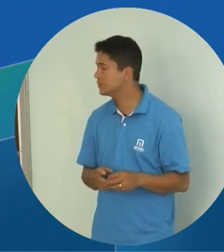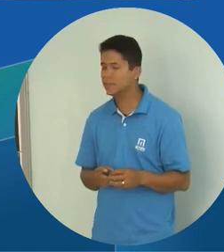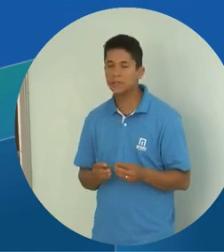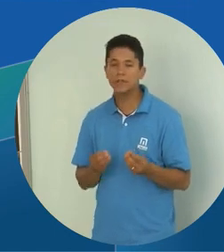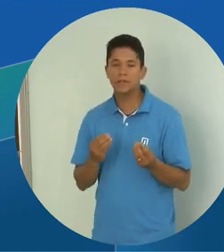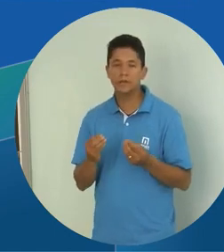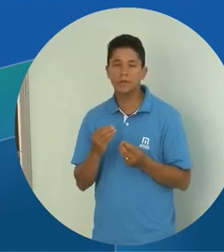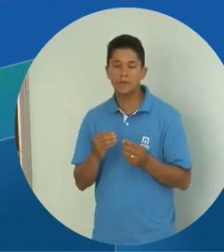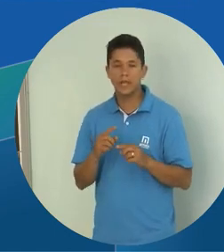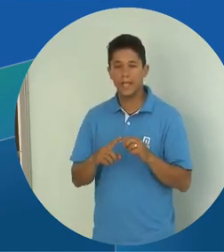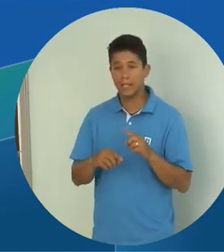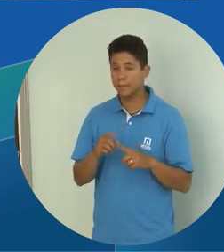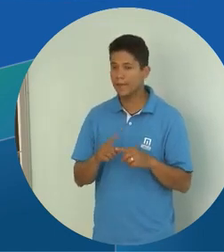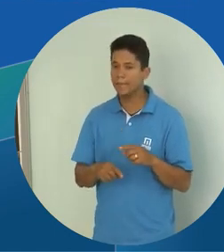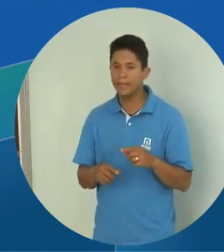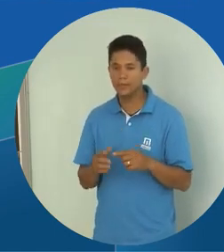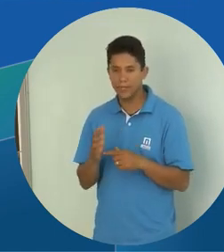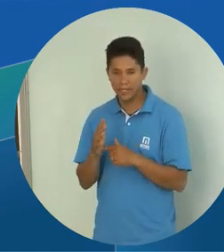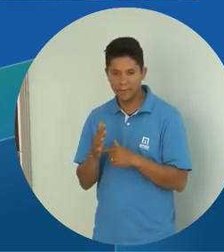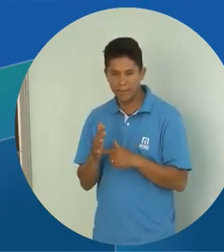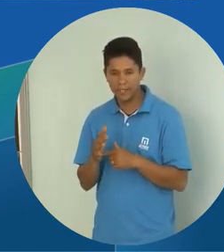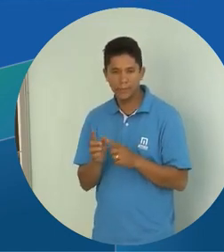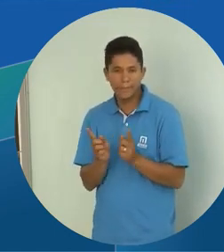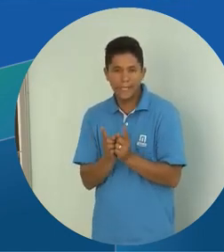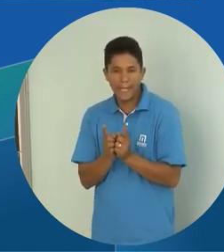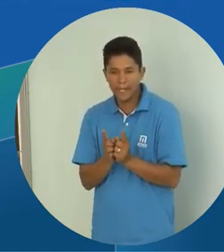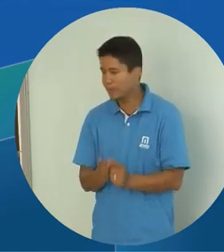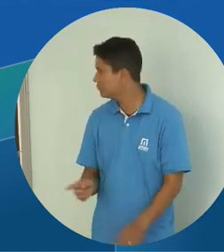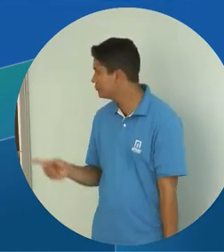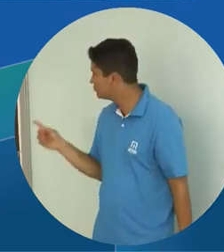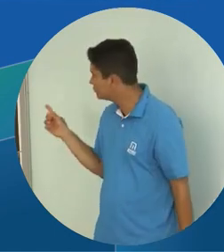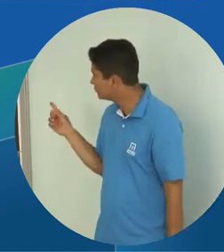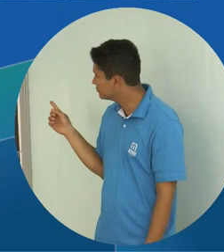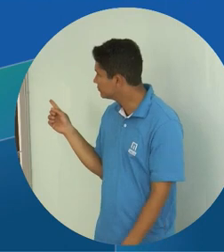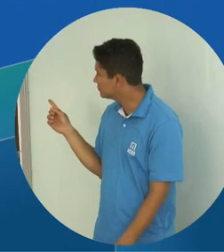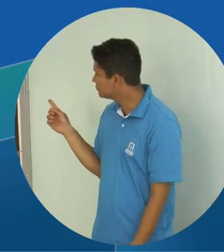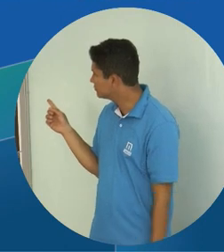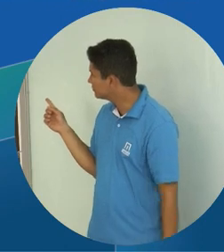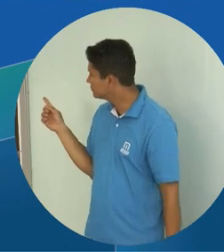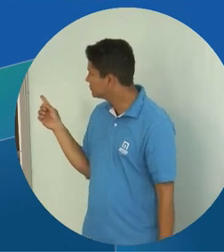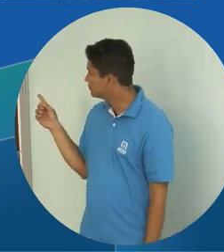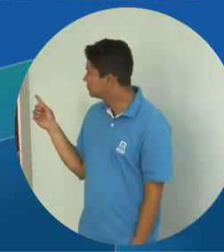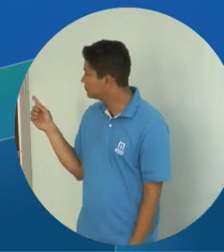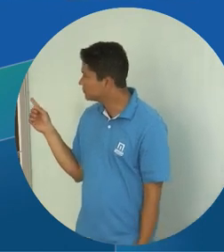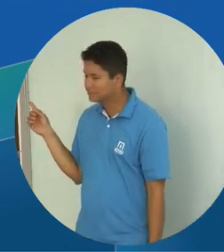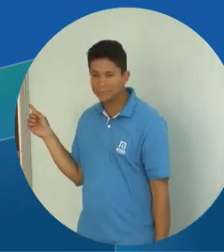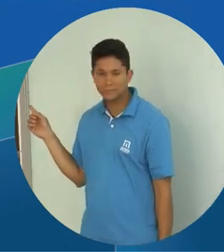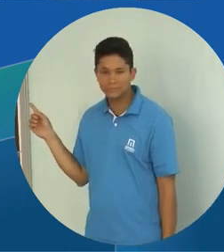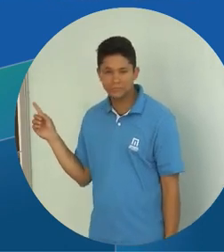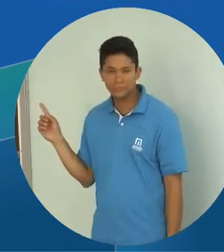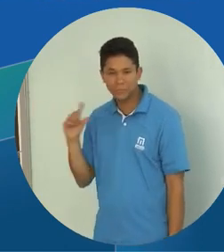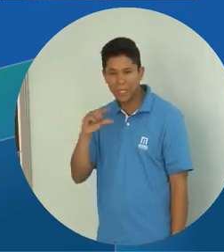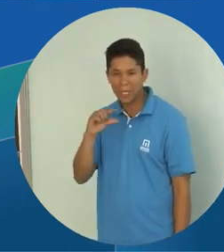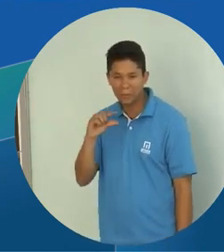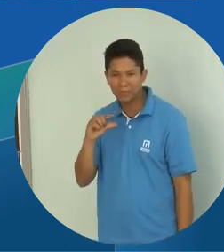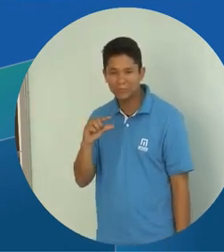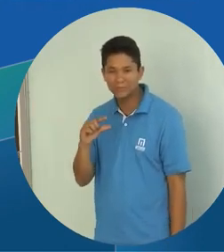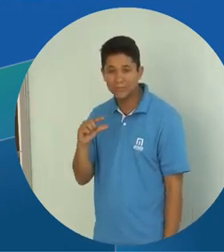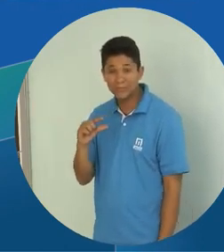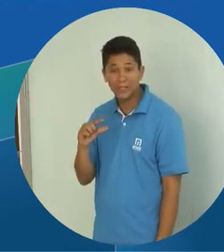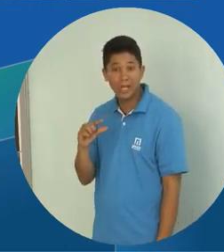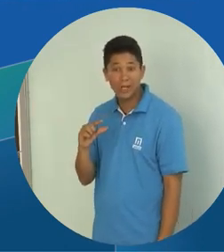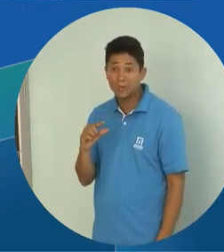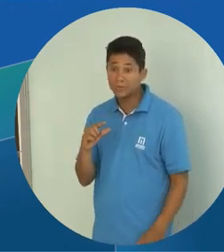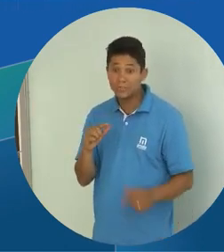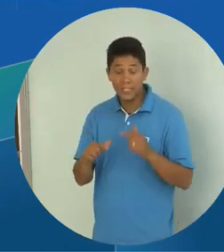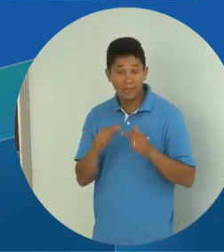Equipamento muito pequeno, esse equipamento aqui, ó, que a gente injetou. Então, era um serviço também urgente.